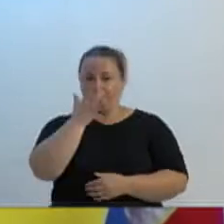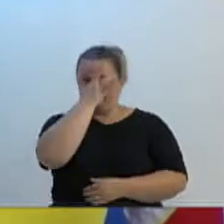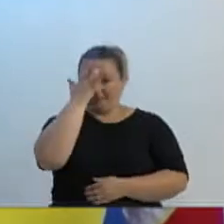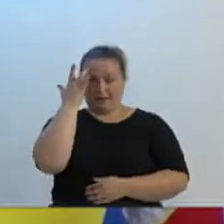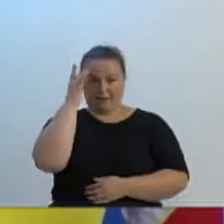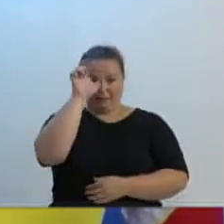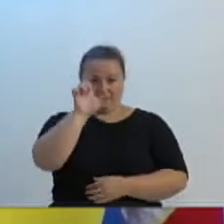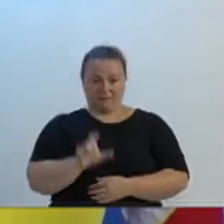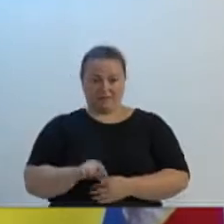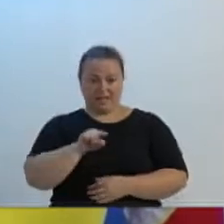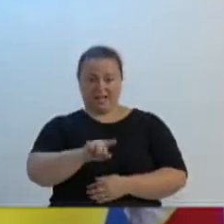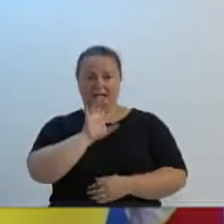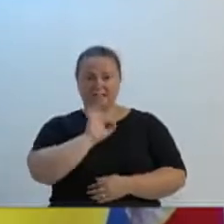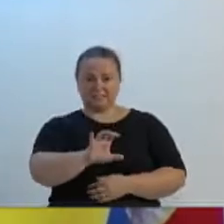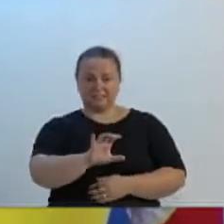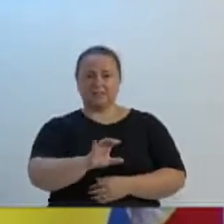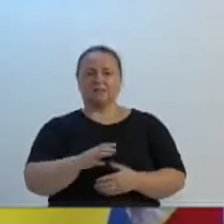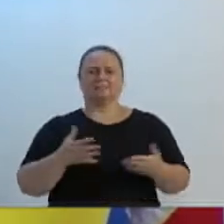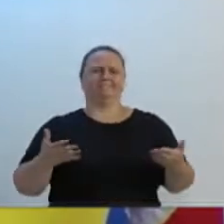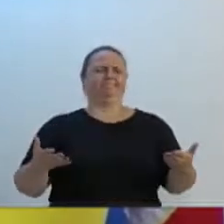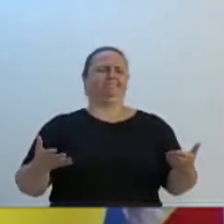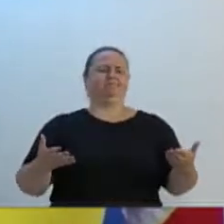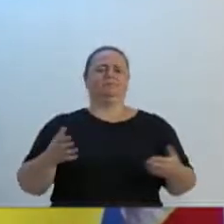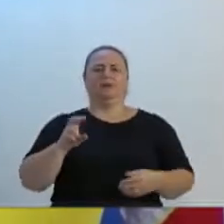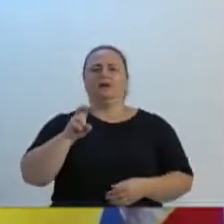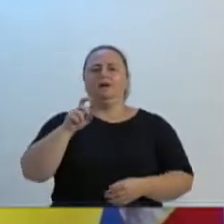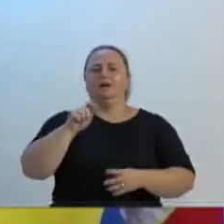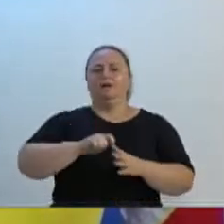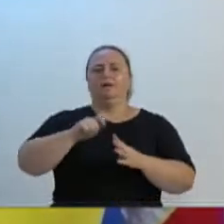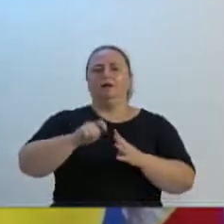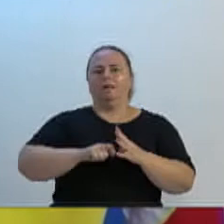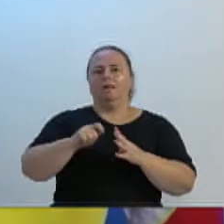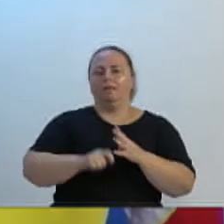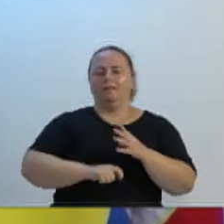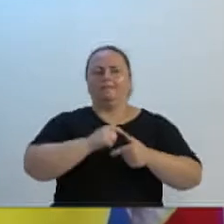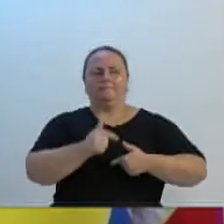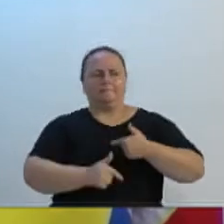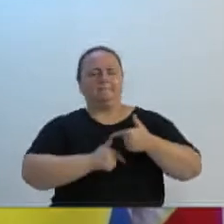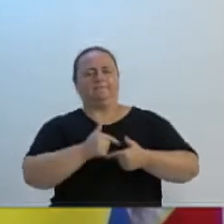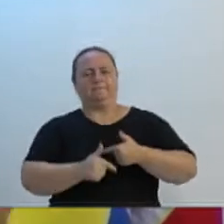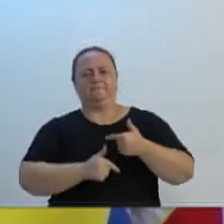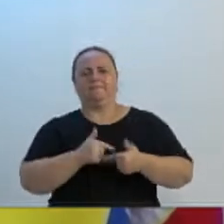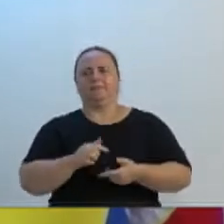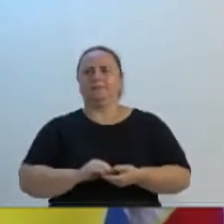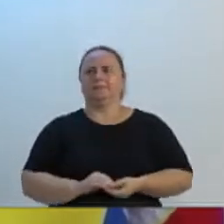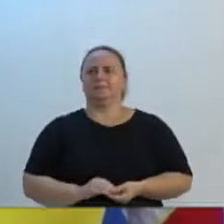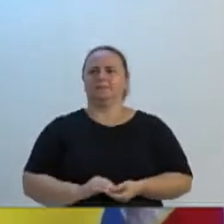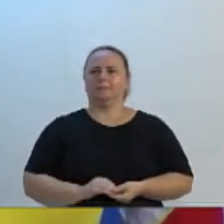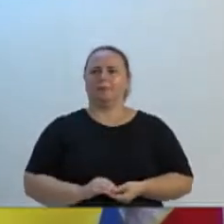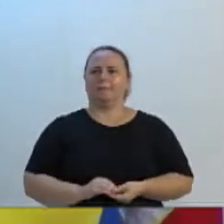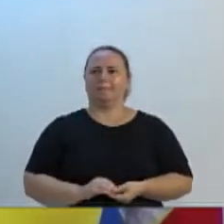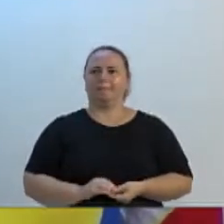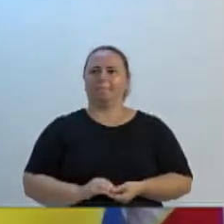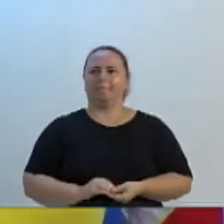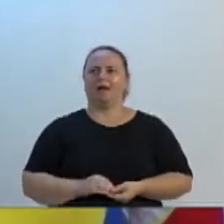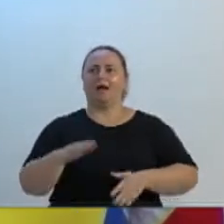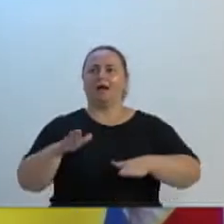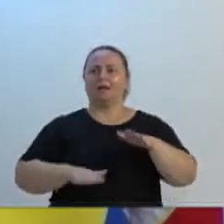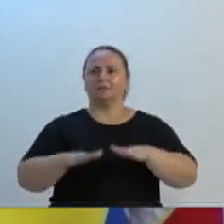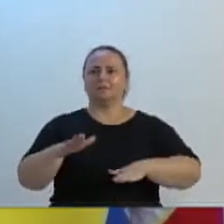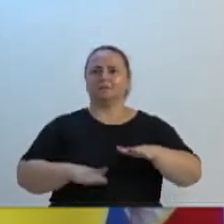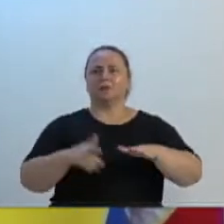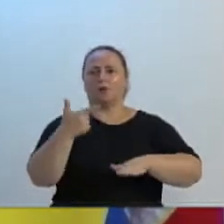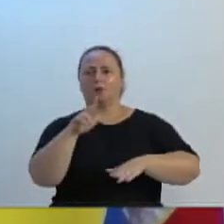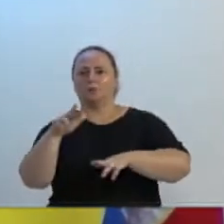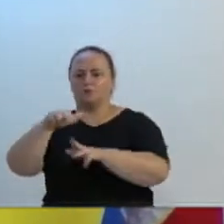do parlamentar que trabalha durante cinco meses para fazer um trabalho isso quando é um outro vereador que quer aproveitar a onda